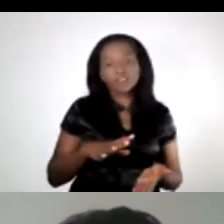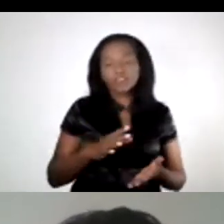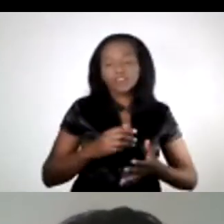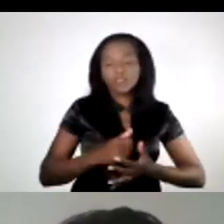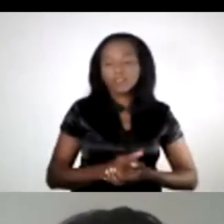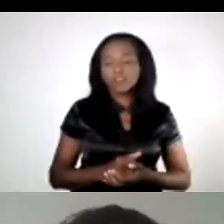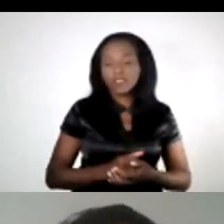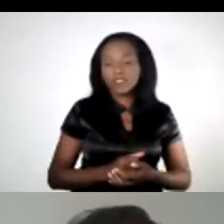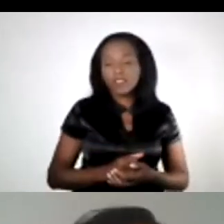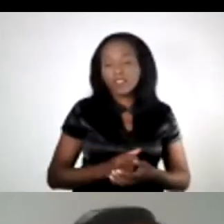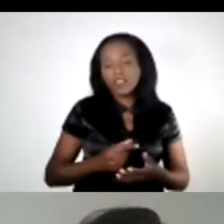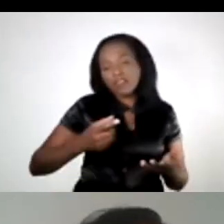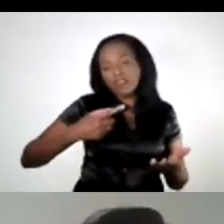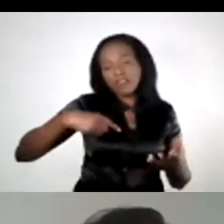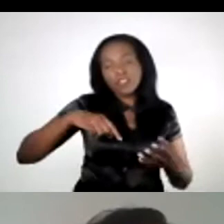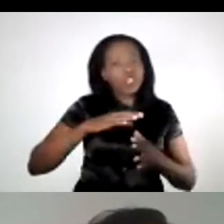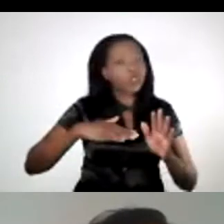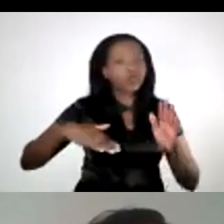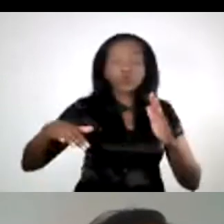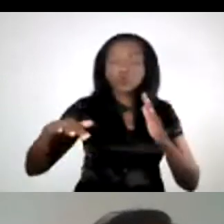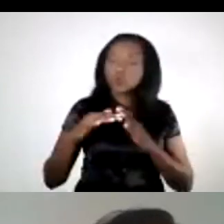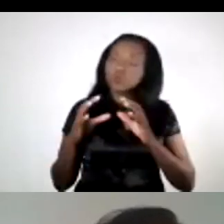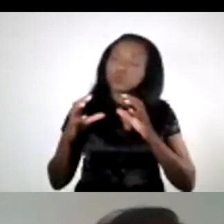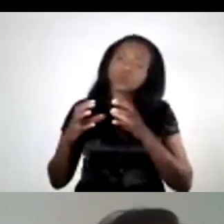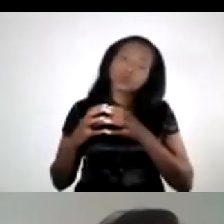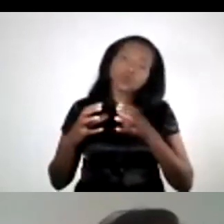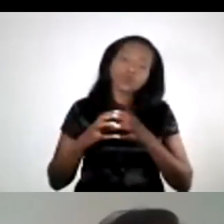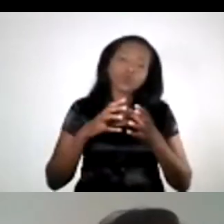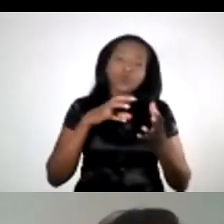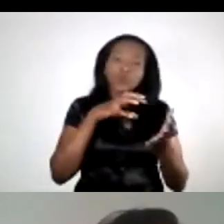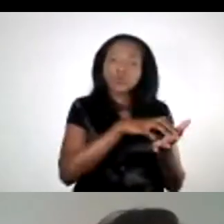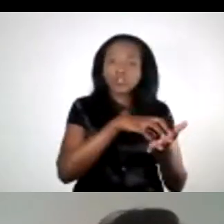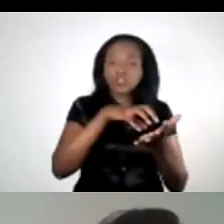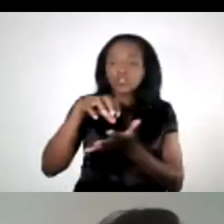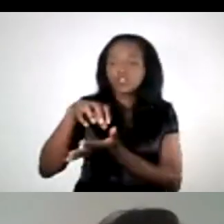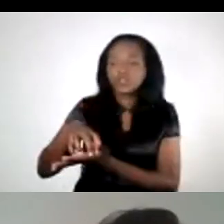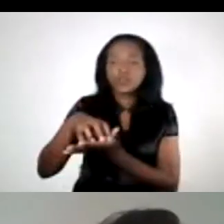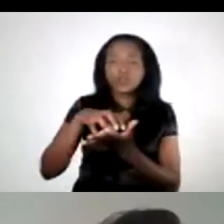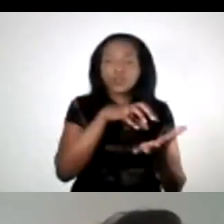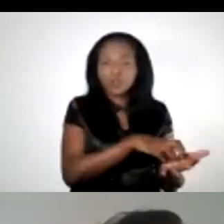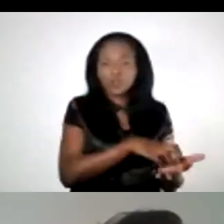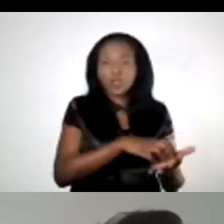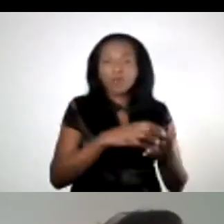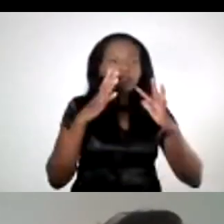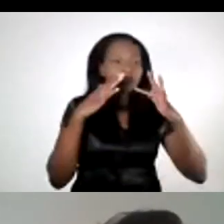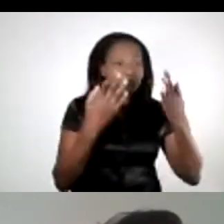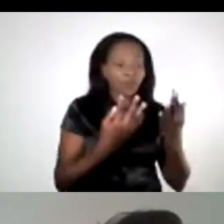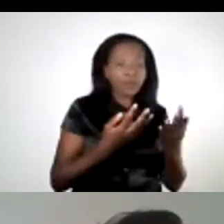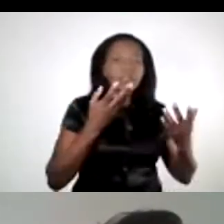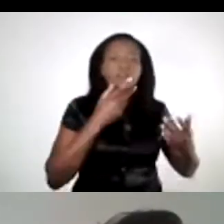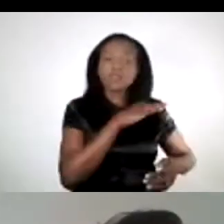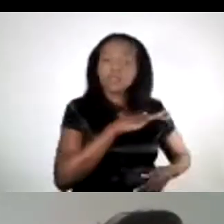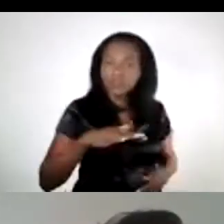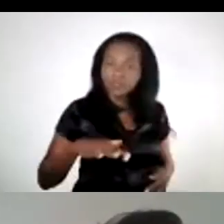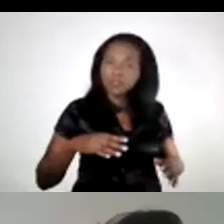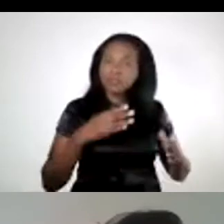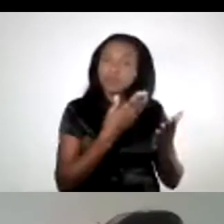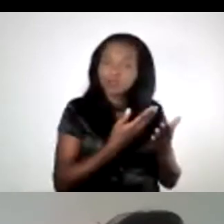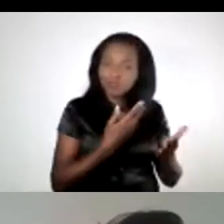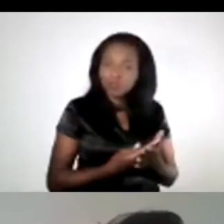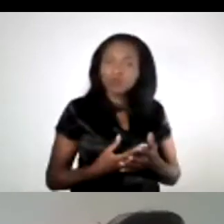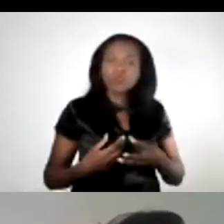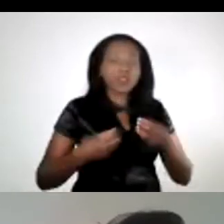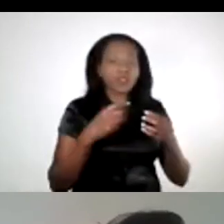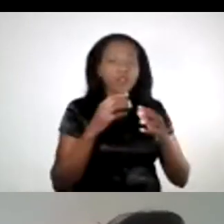as comunidades quilombolas, que essas famílias, que essas crianças estudam, então, essas crianças receberam, suas